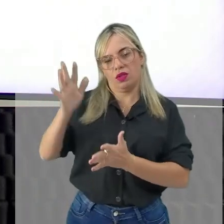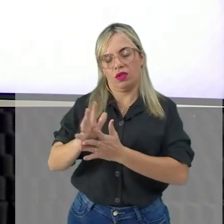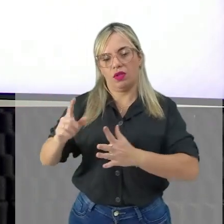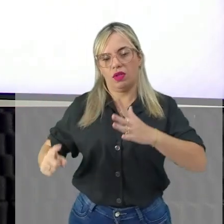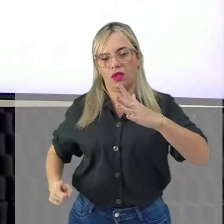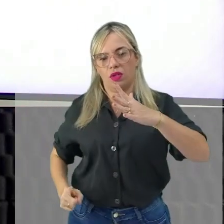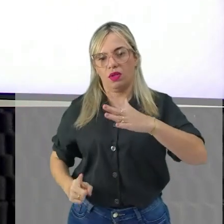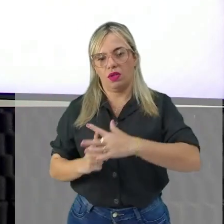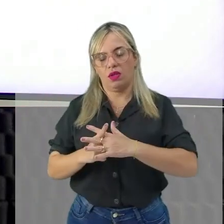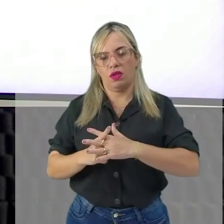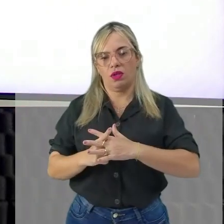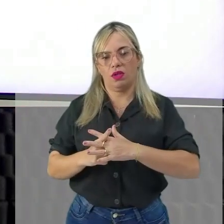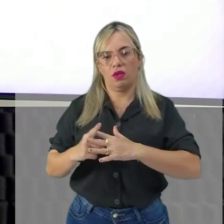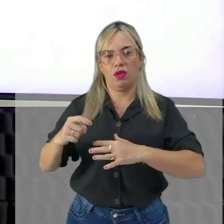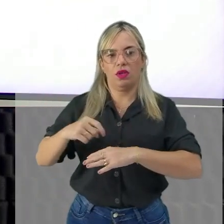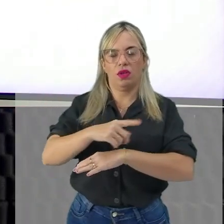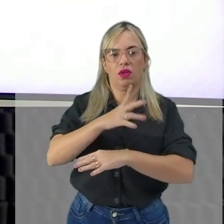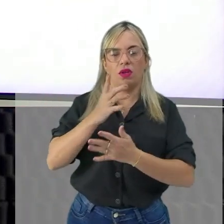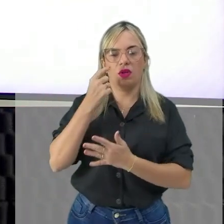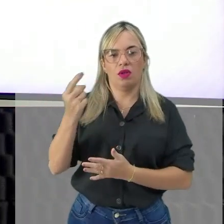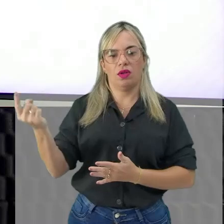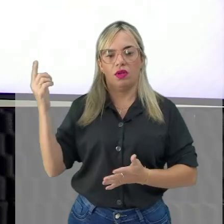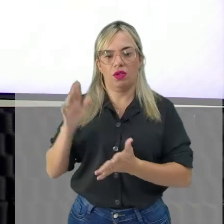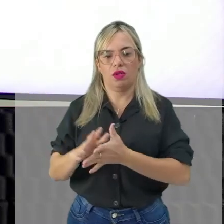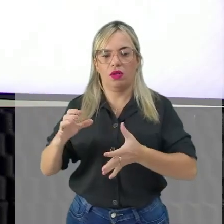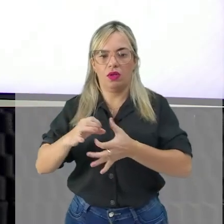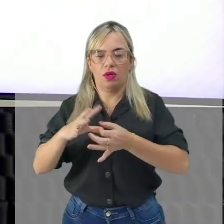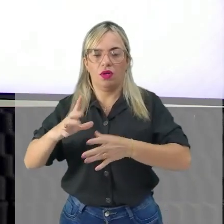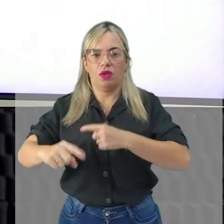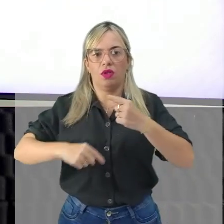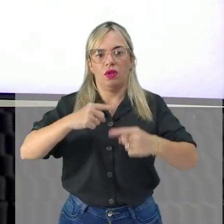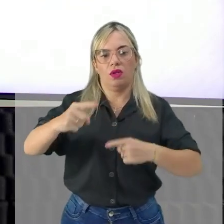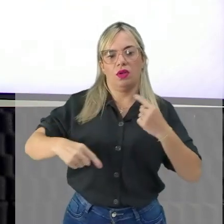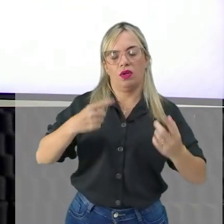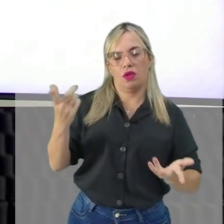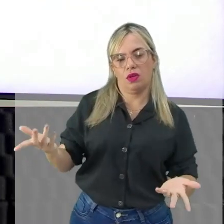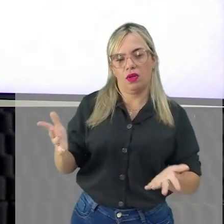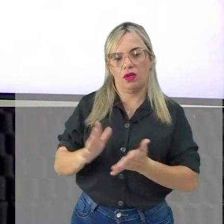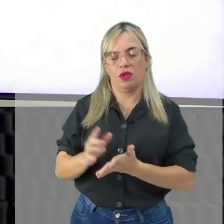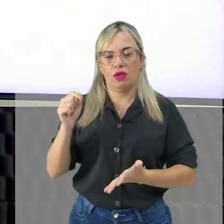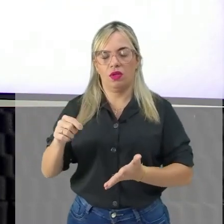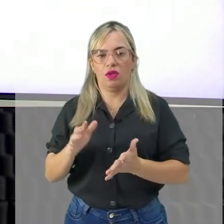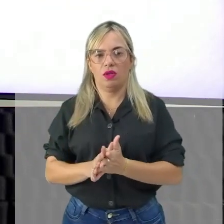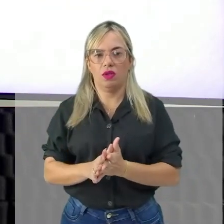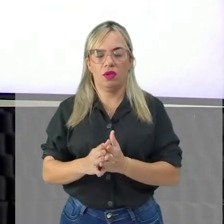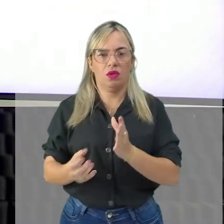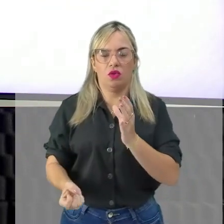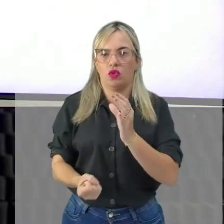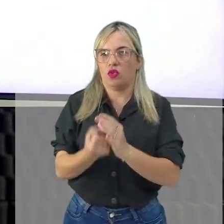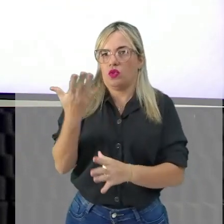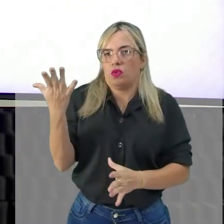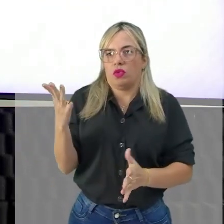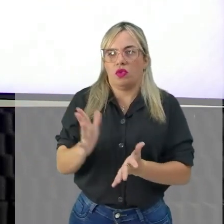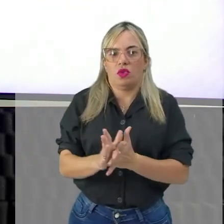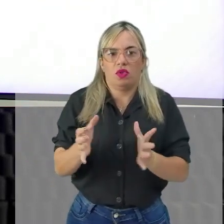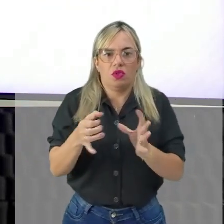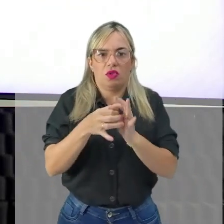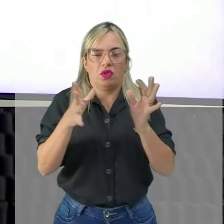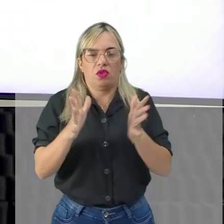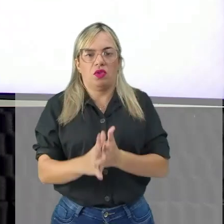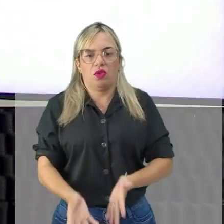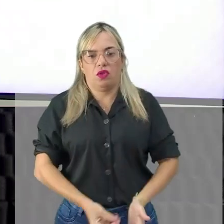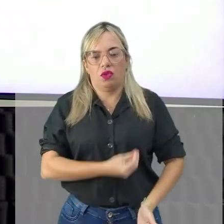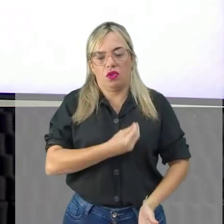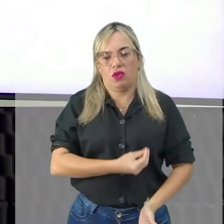a teoria da geração espontânea, a teoria que diz que há um surgimento espontâneo, né, da vida